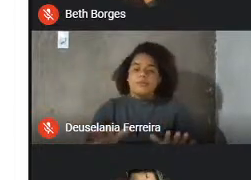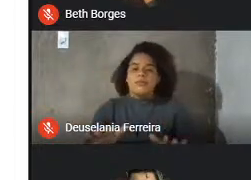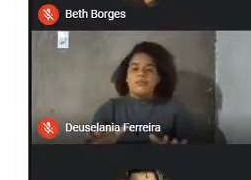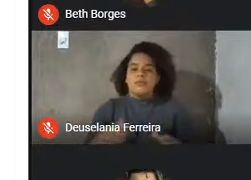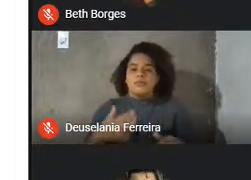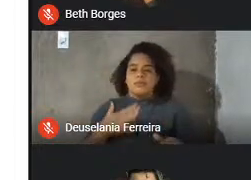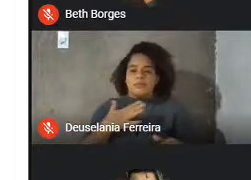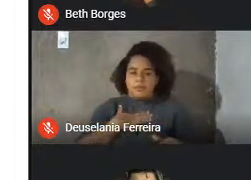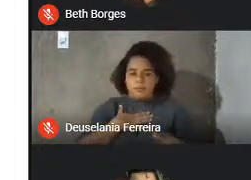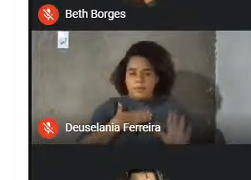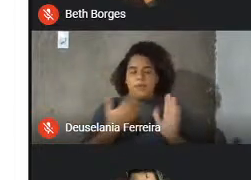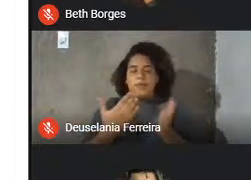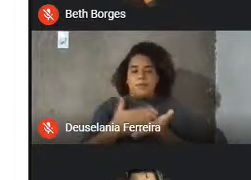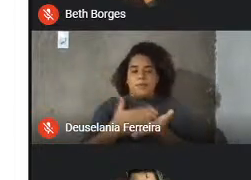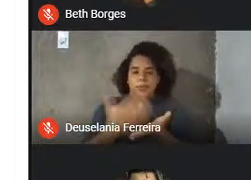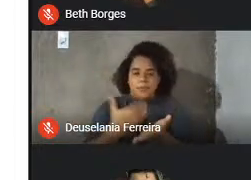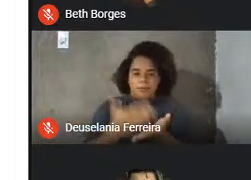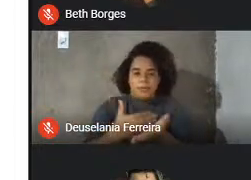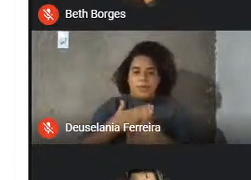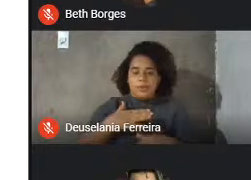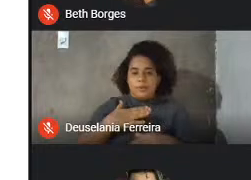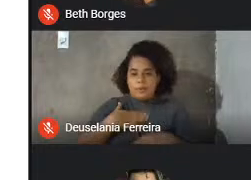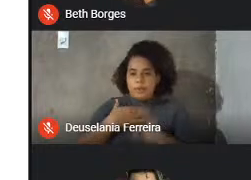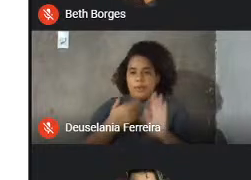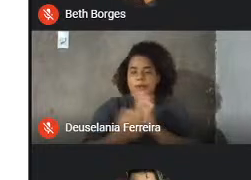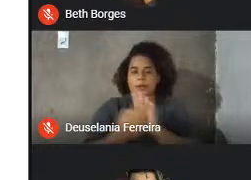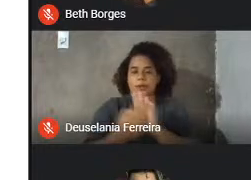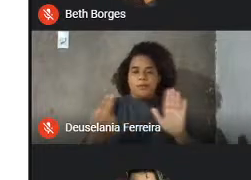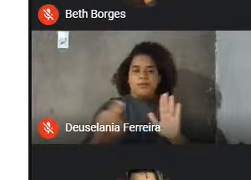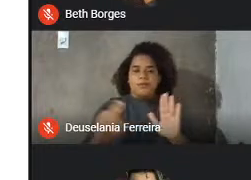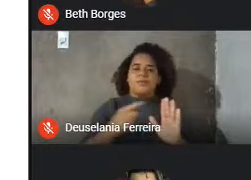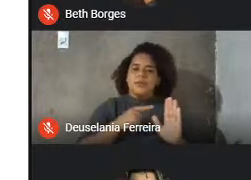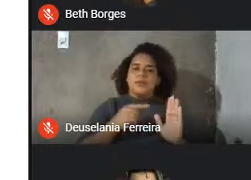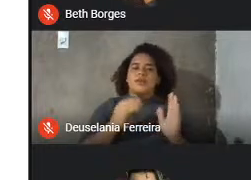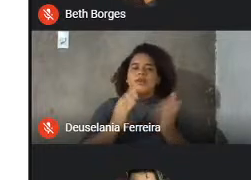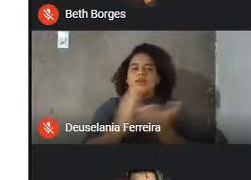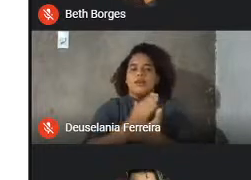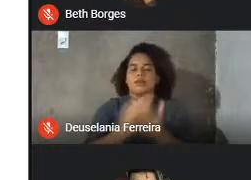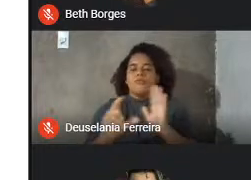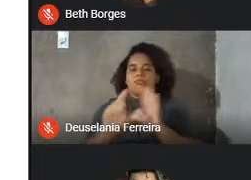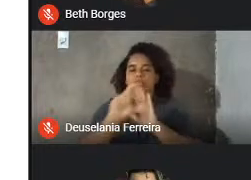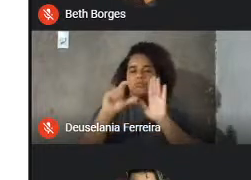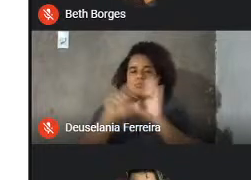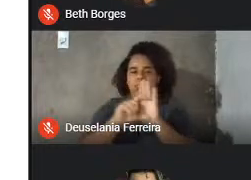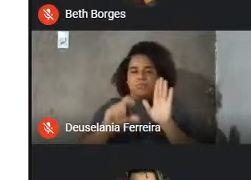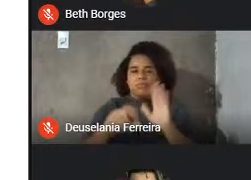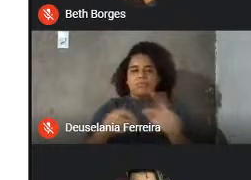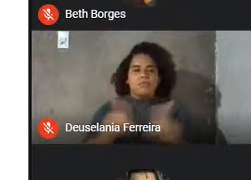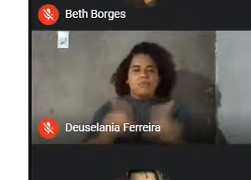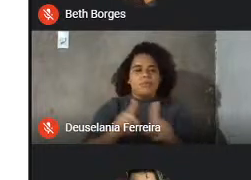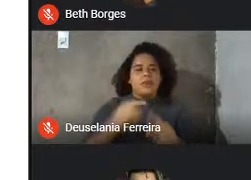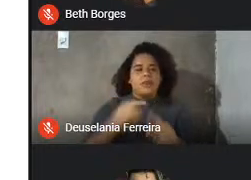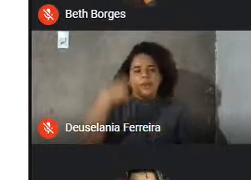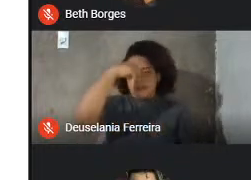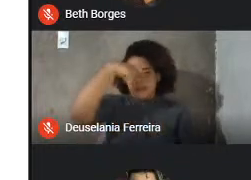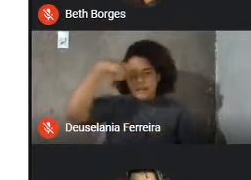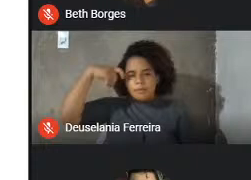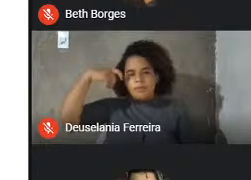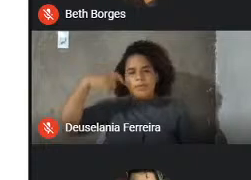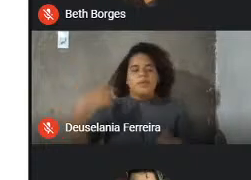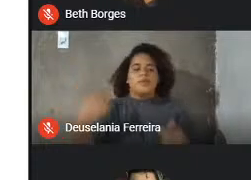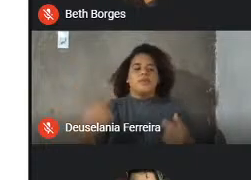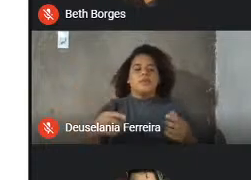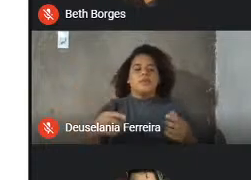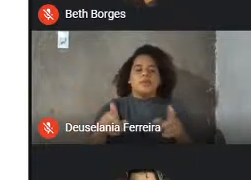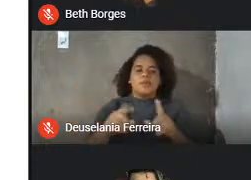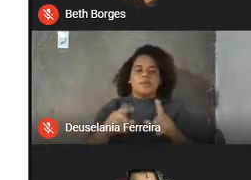meu livro de autoria também, tem parte do meu livro aí, tá? Que é a Hipnose Mindfulness, das terapias cognitivas e neurociências.